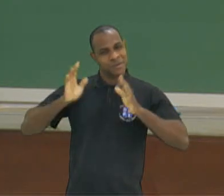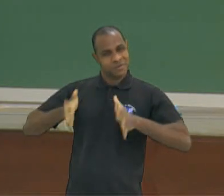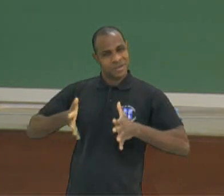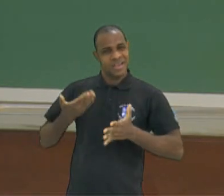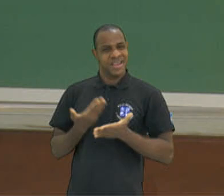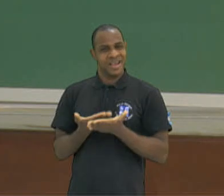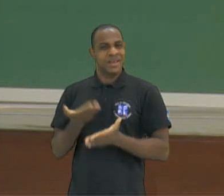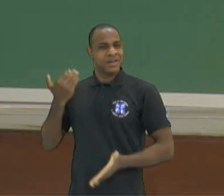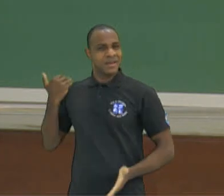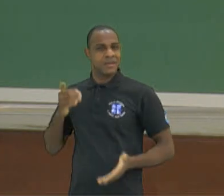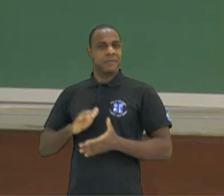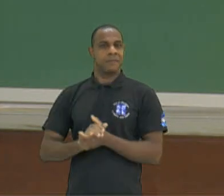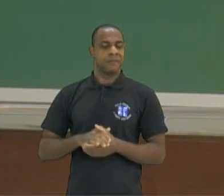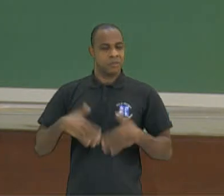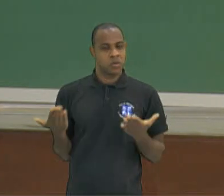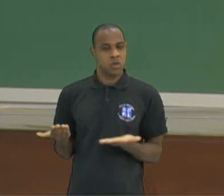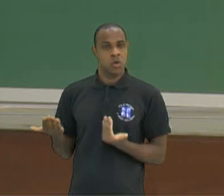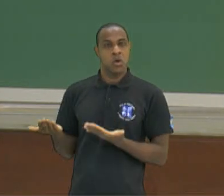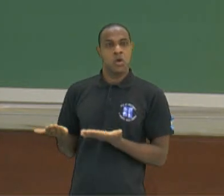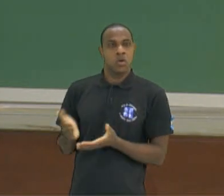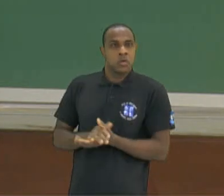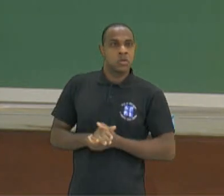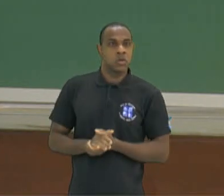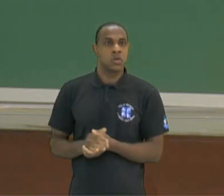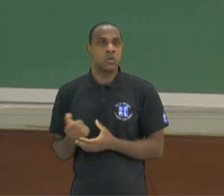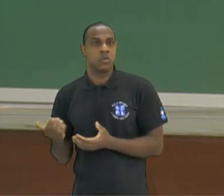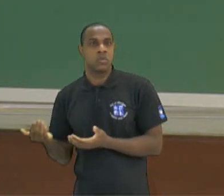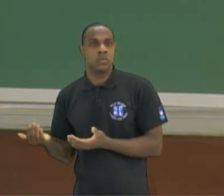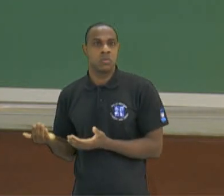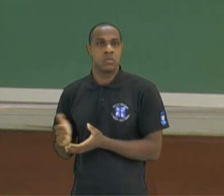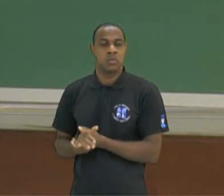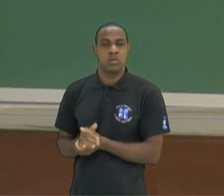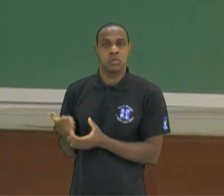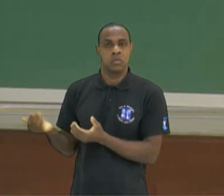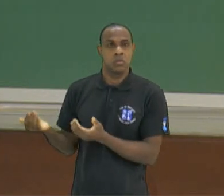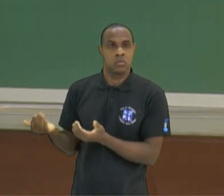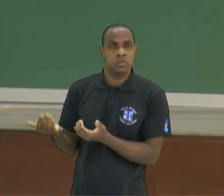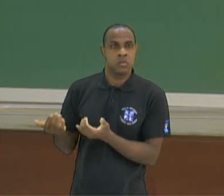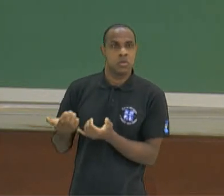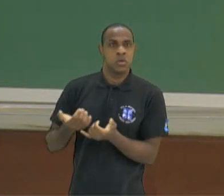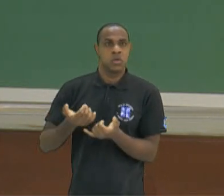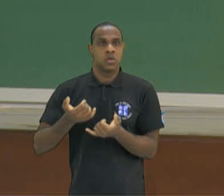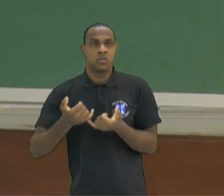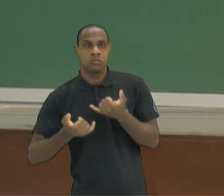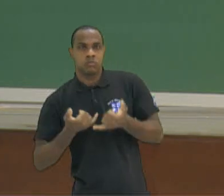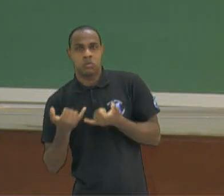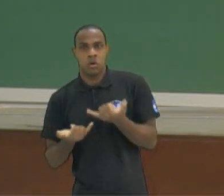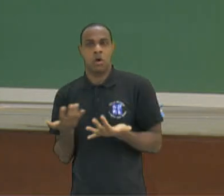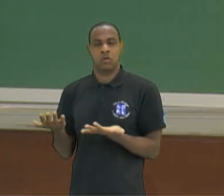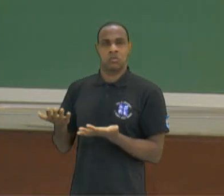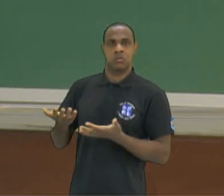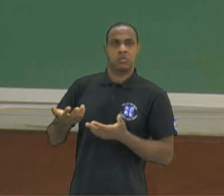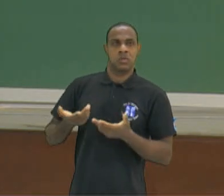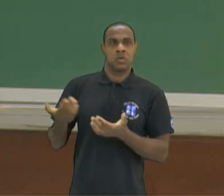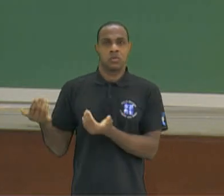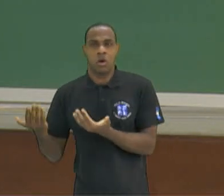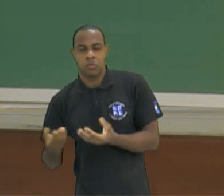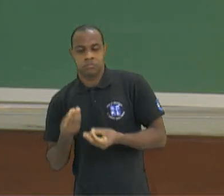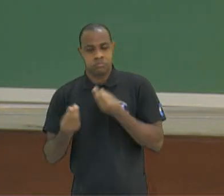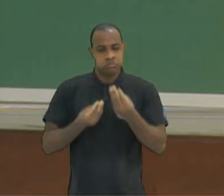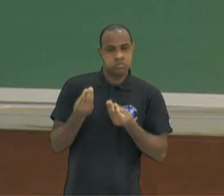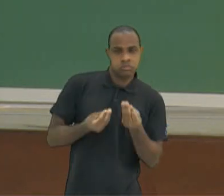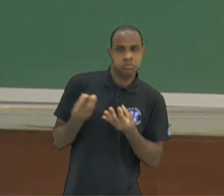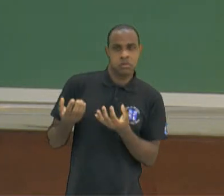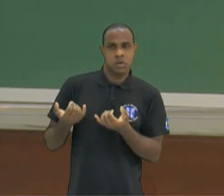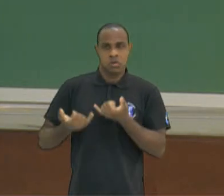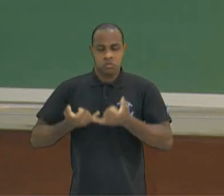aulas, os jogos ativos, eles vêm para dar uma contribuição nas atividades físicas, até mesmo nessa questão, nesse